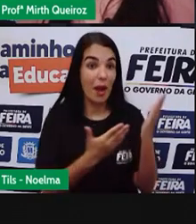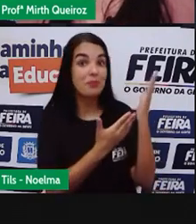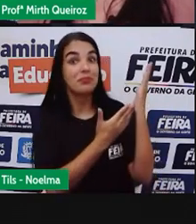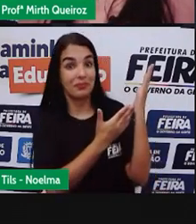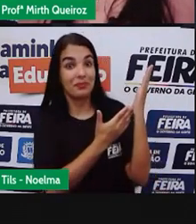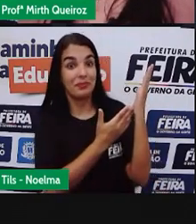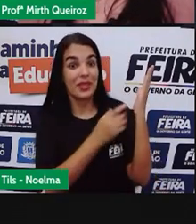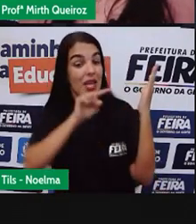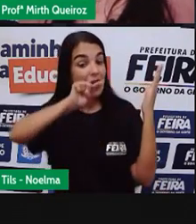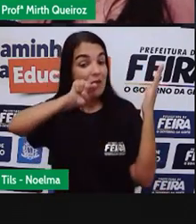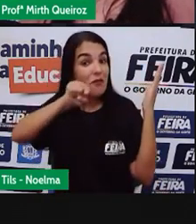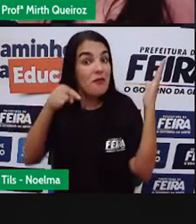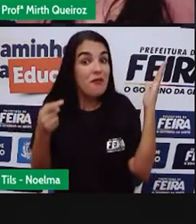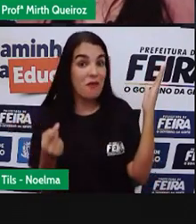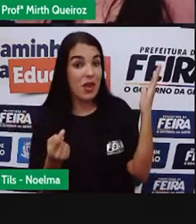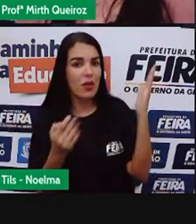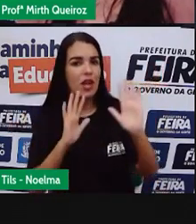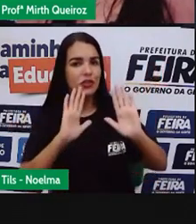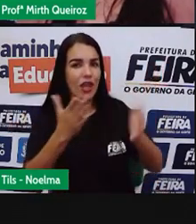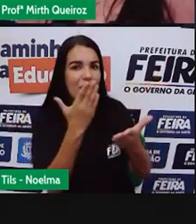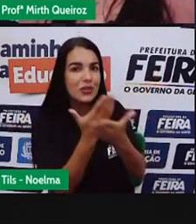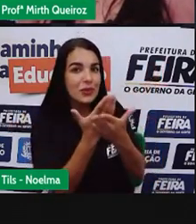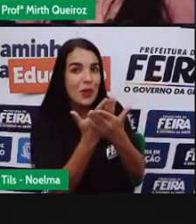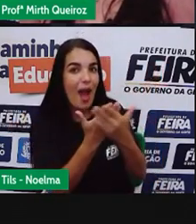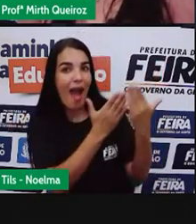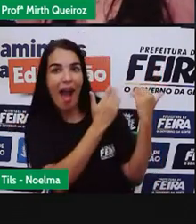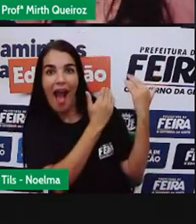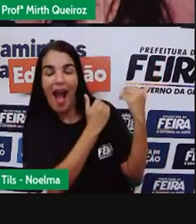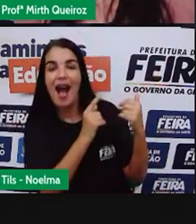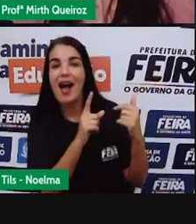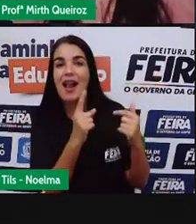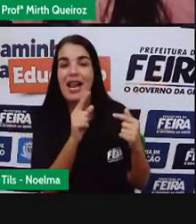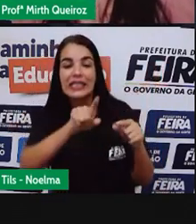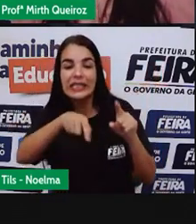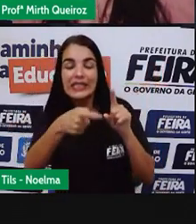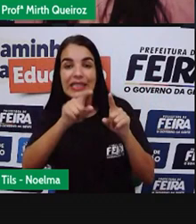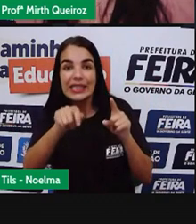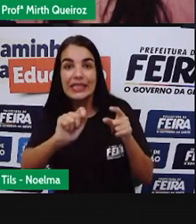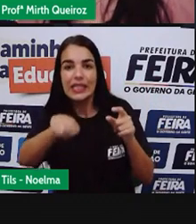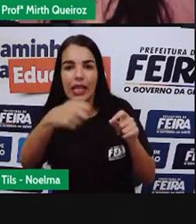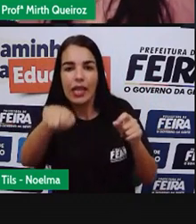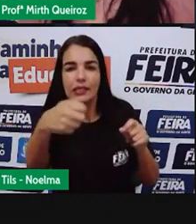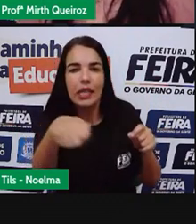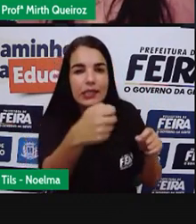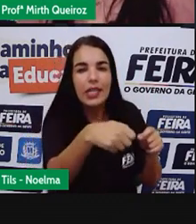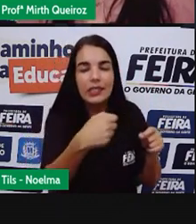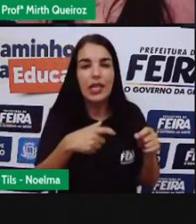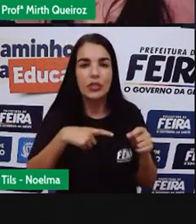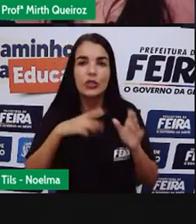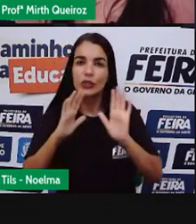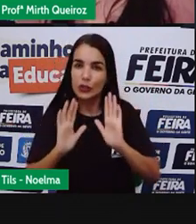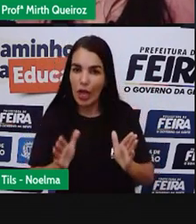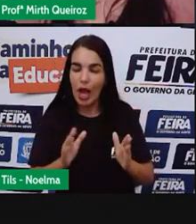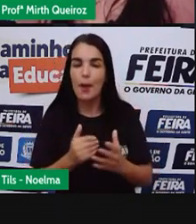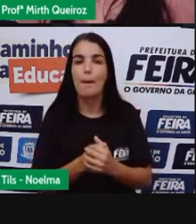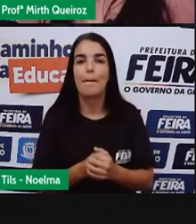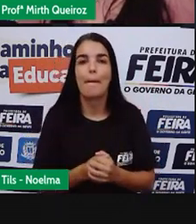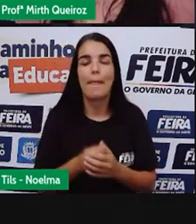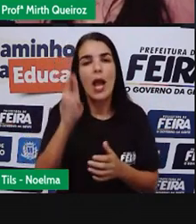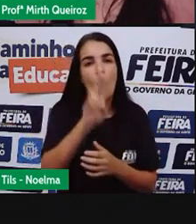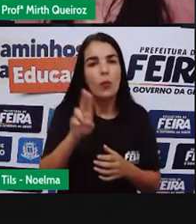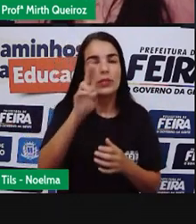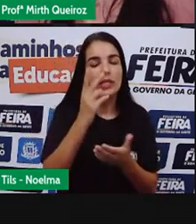Assim, nós estudamos nas aulas anteriores esses pontos, né, que a gente utiliza aí na